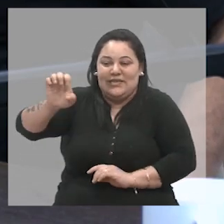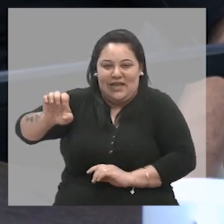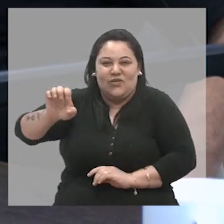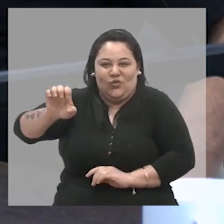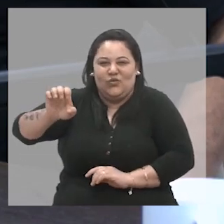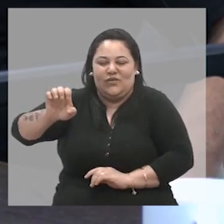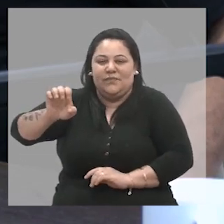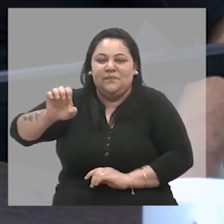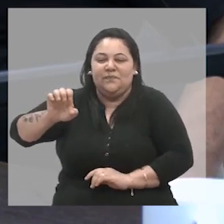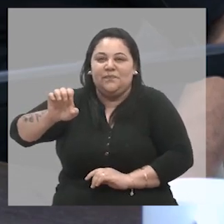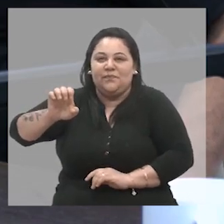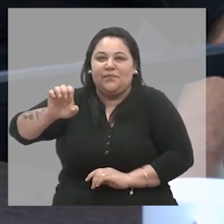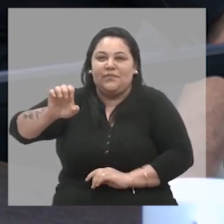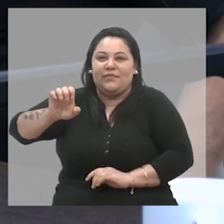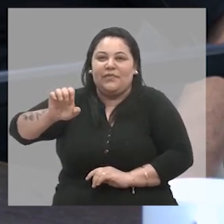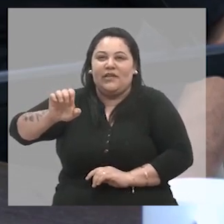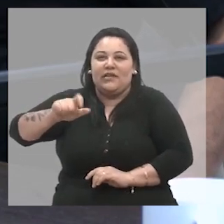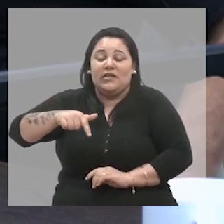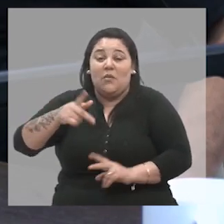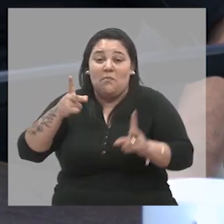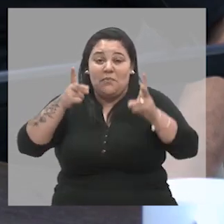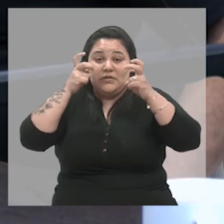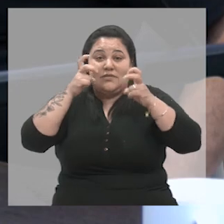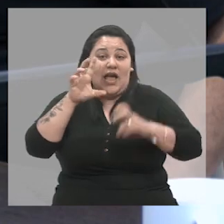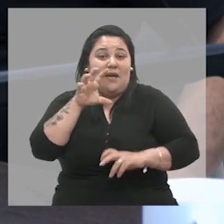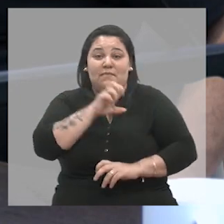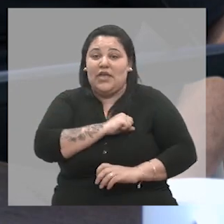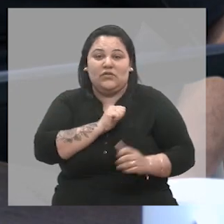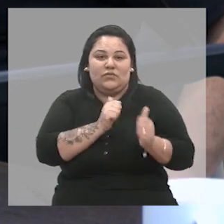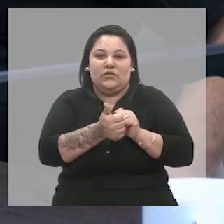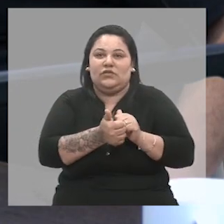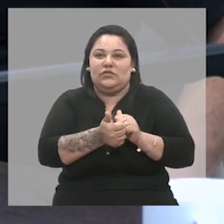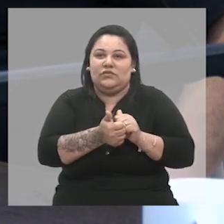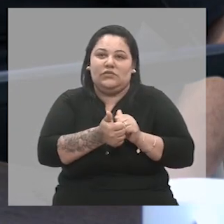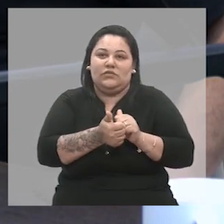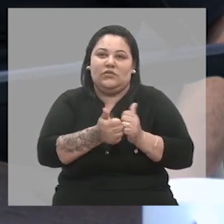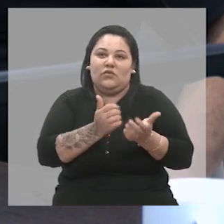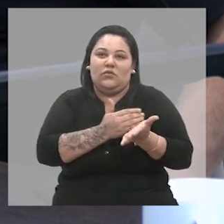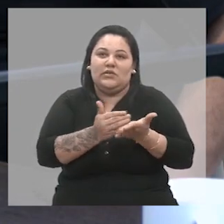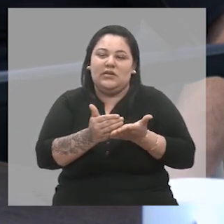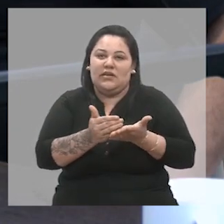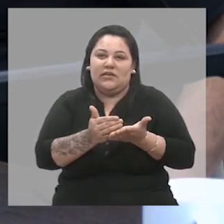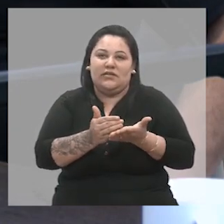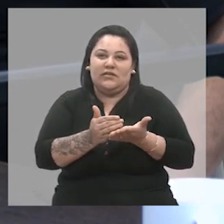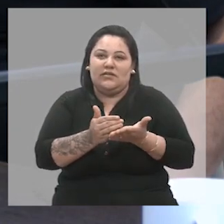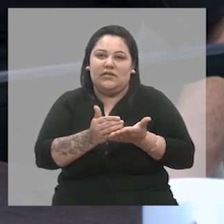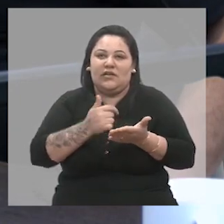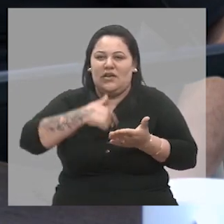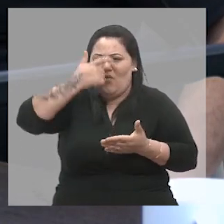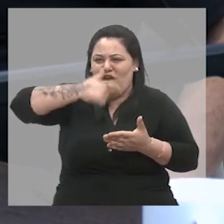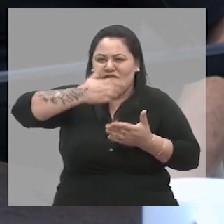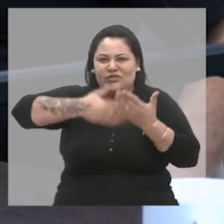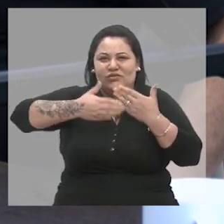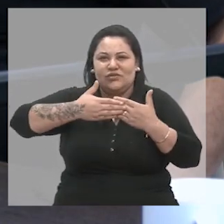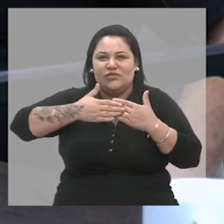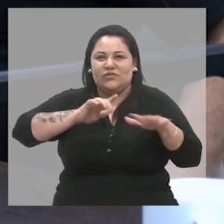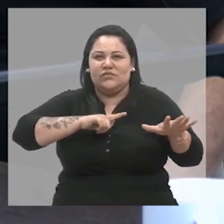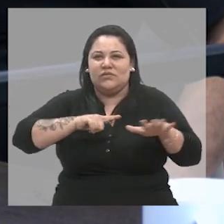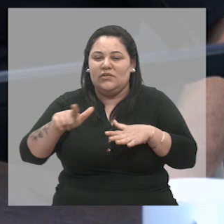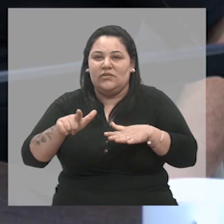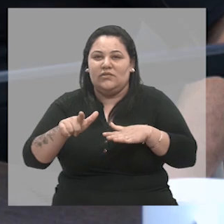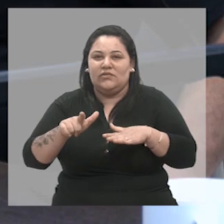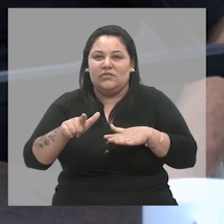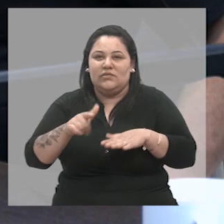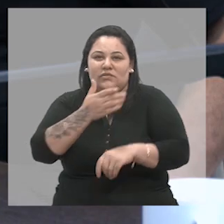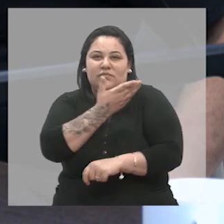das posições que tem. E foi ali que, na verdade, eu me apaixonei pelo esporte. Desde lá, eu venho, acho que toda semana da minha